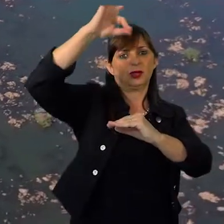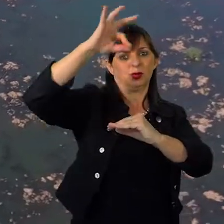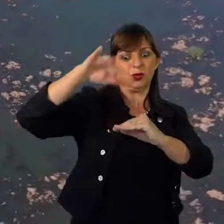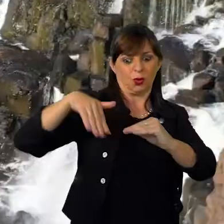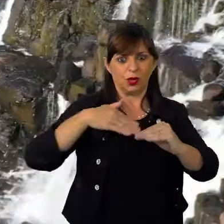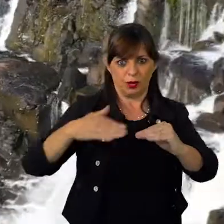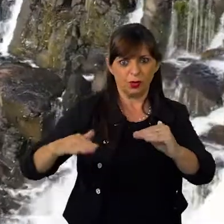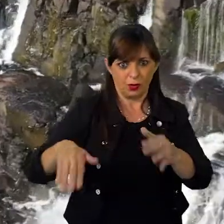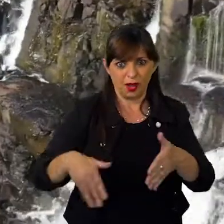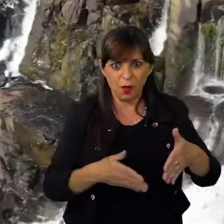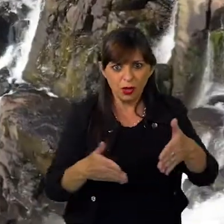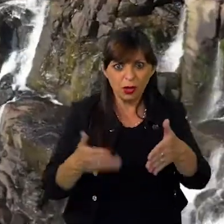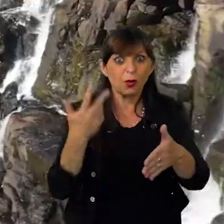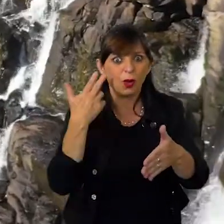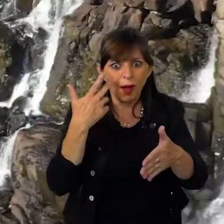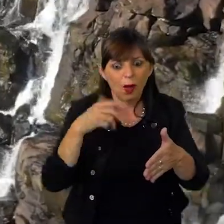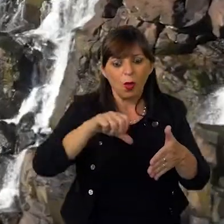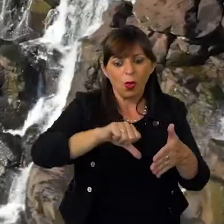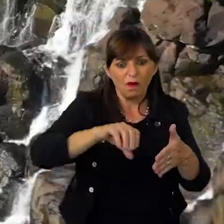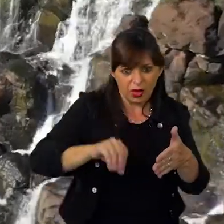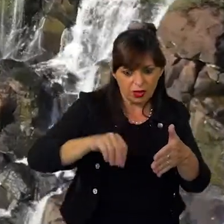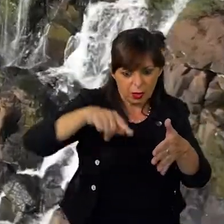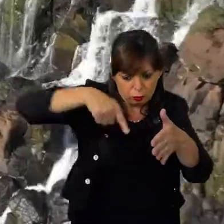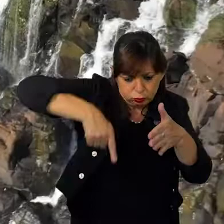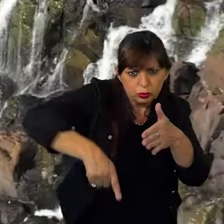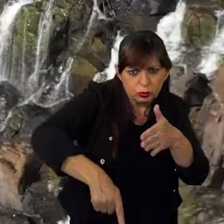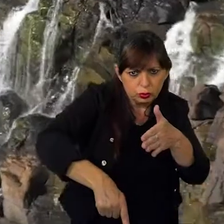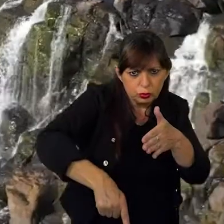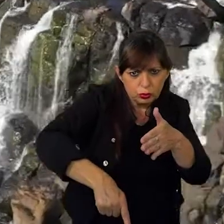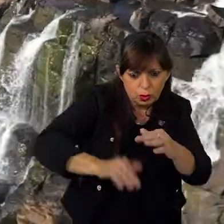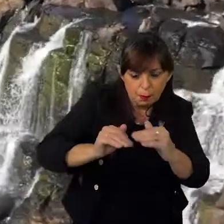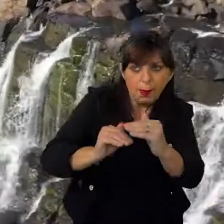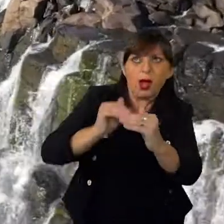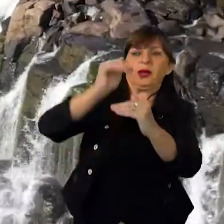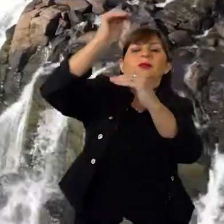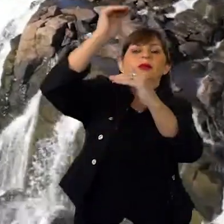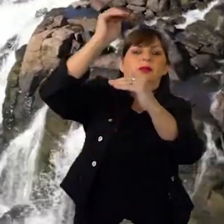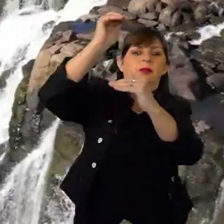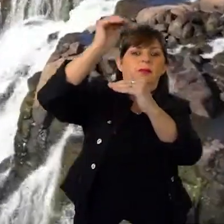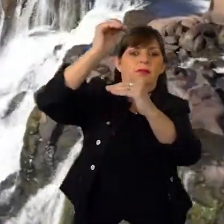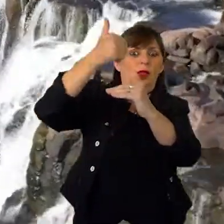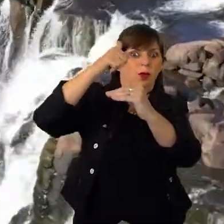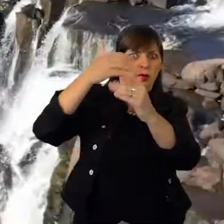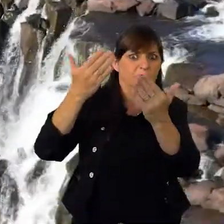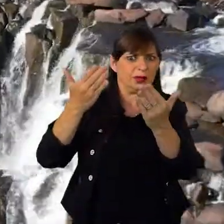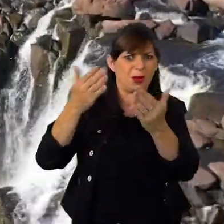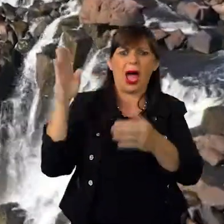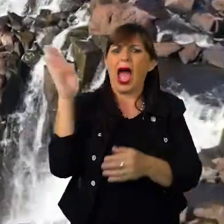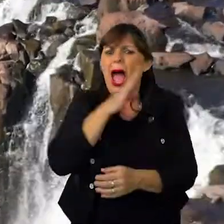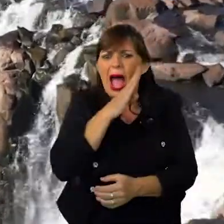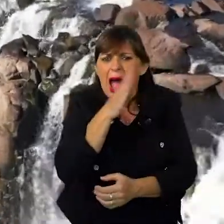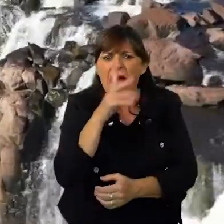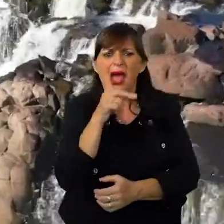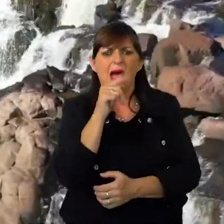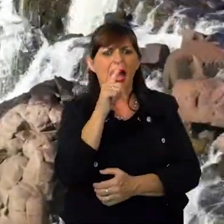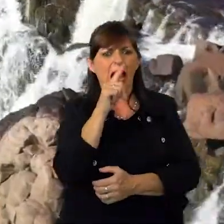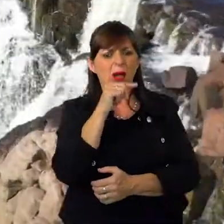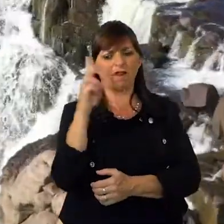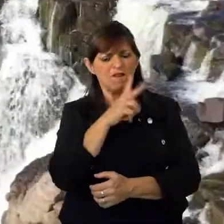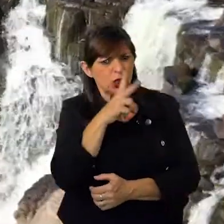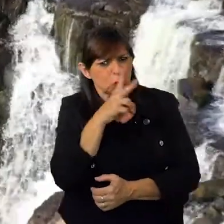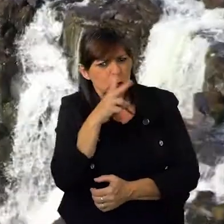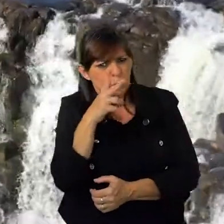que cria a além da além da velocidade da água a